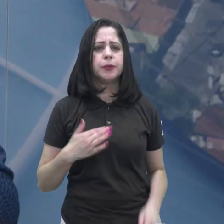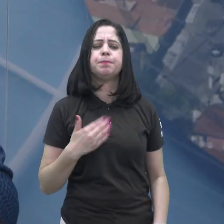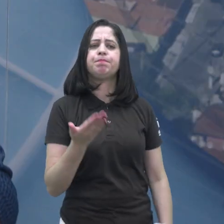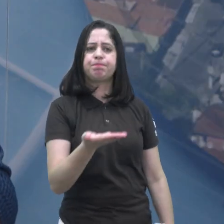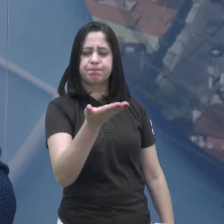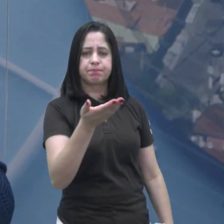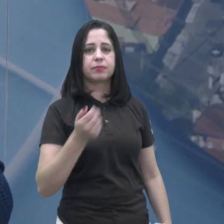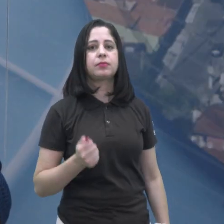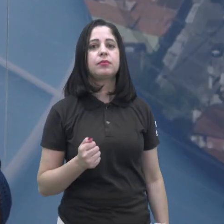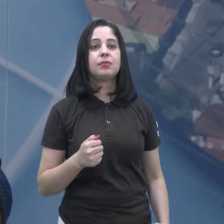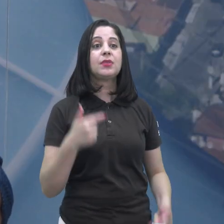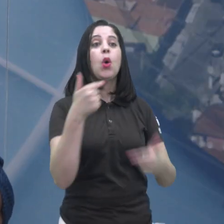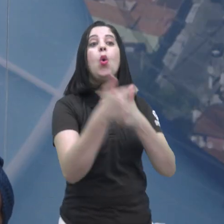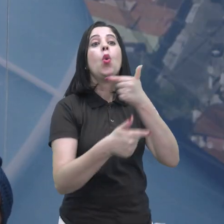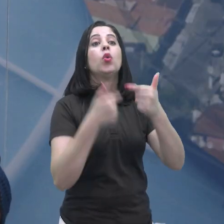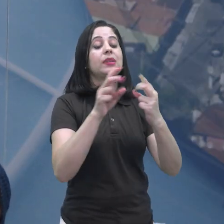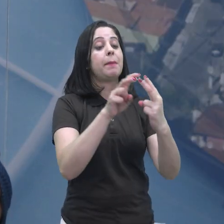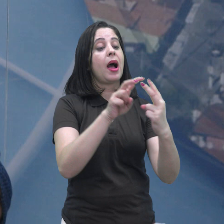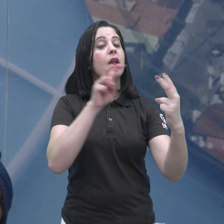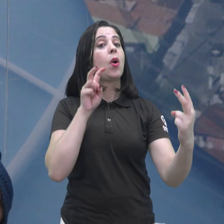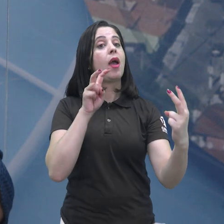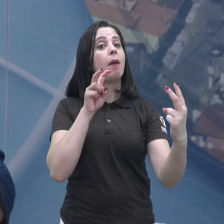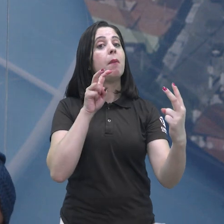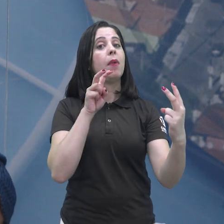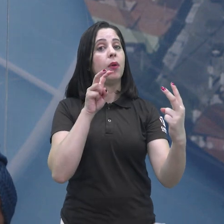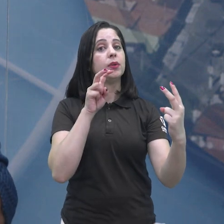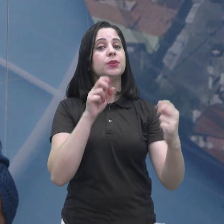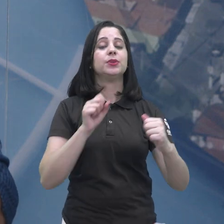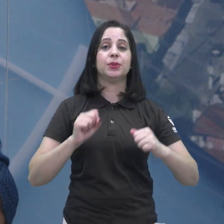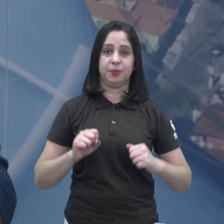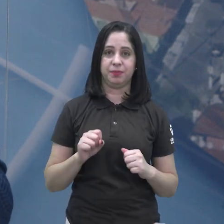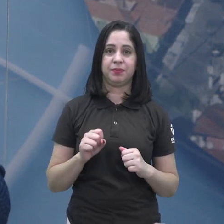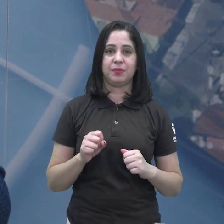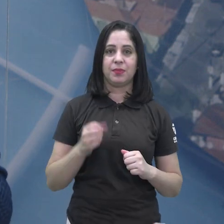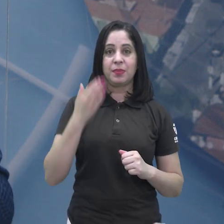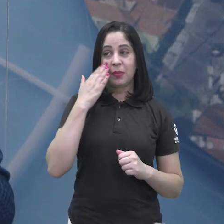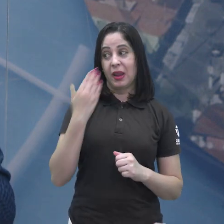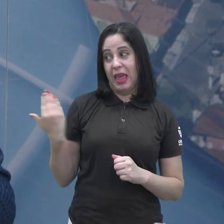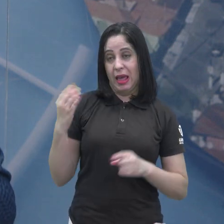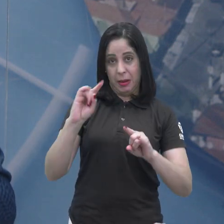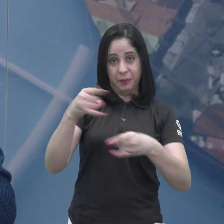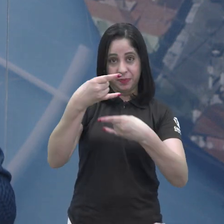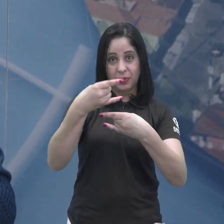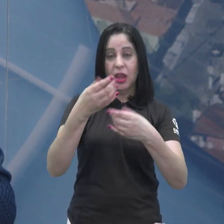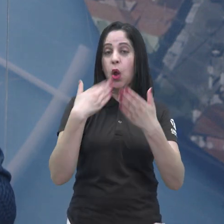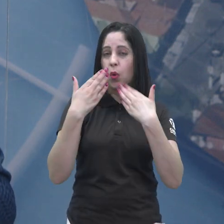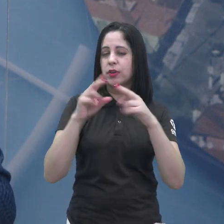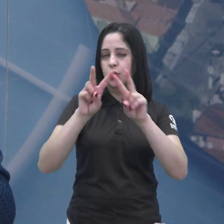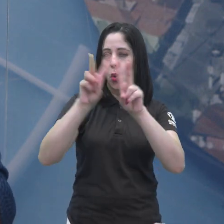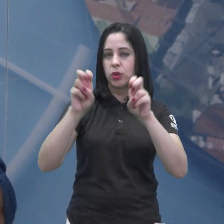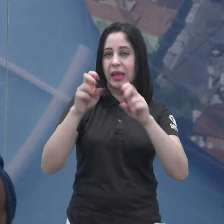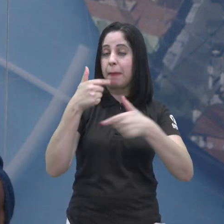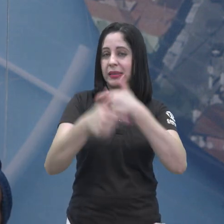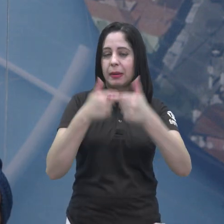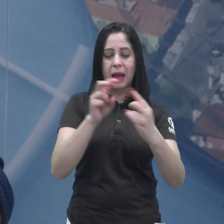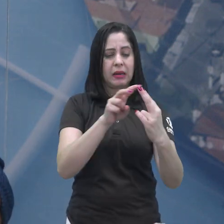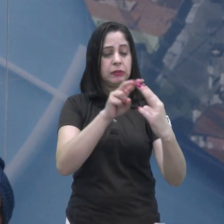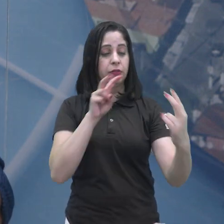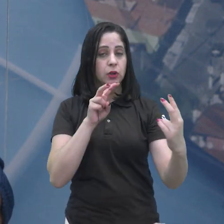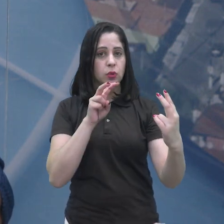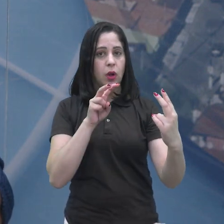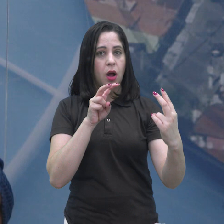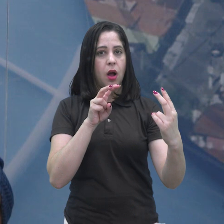o estúdio, falar para a Luciana sobre o trabalho remoto. A gente trouxe agora aqui no nosso bate-papo por Skype sobre essa questão do